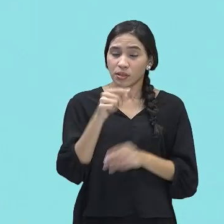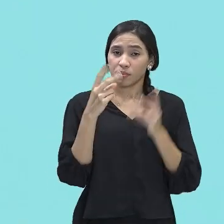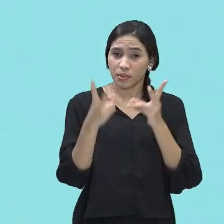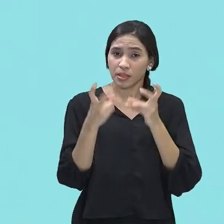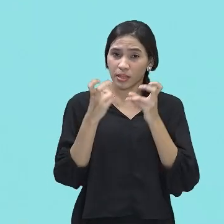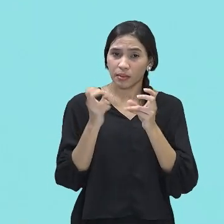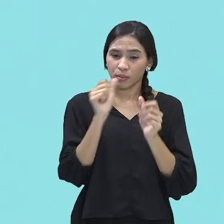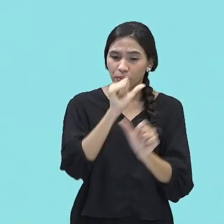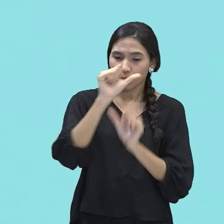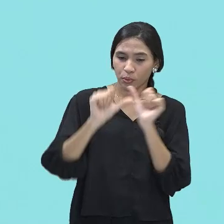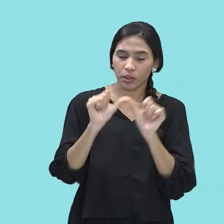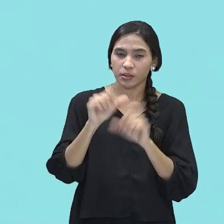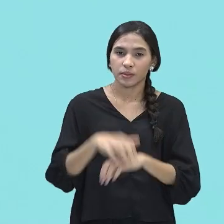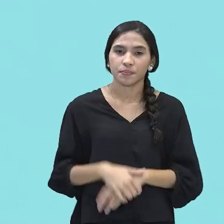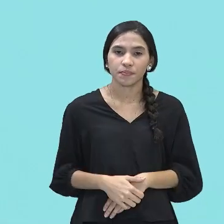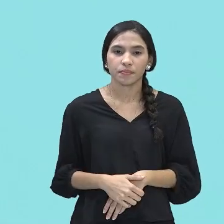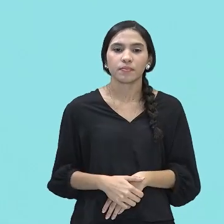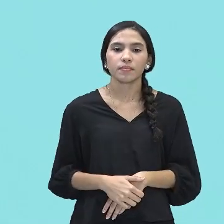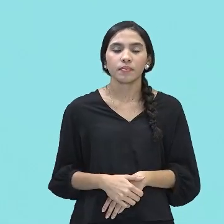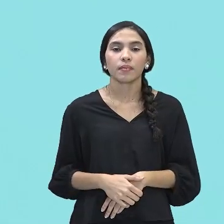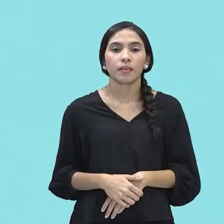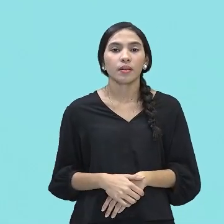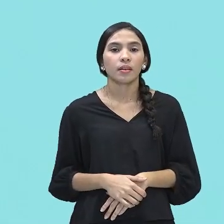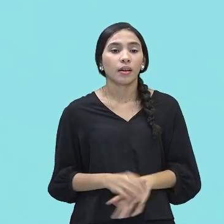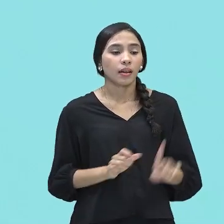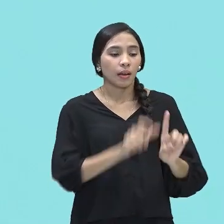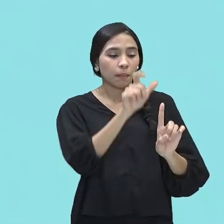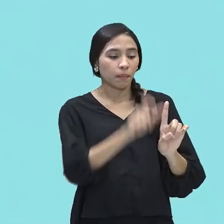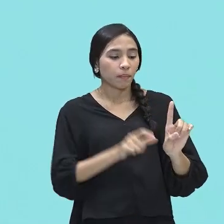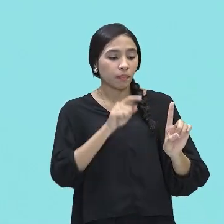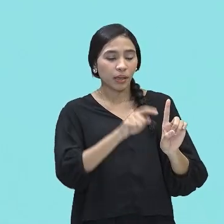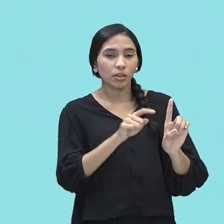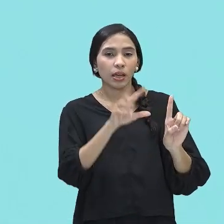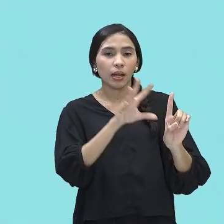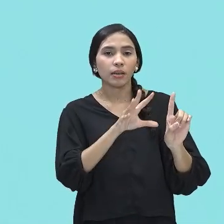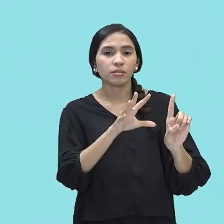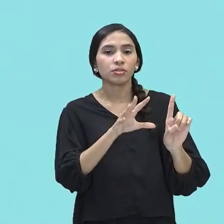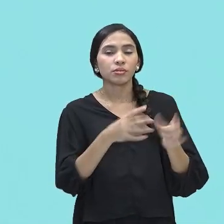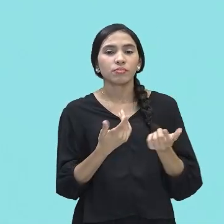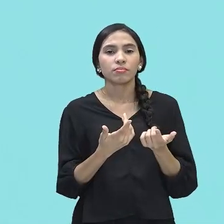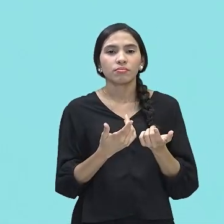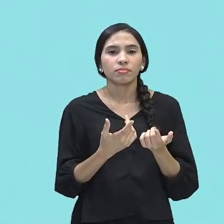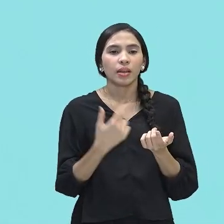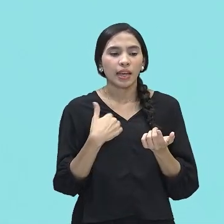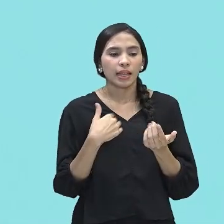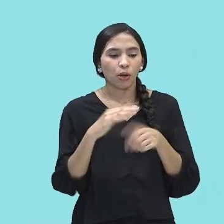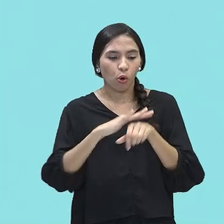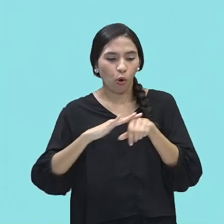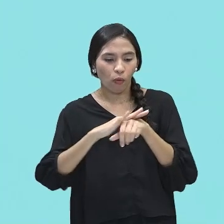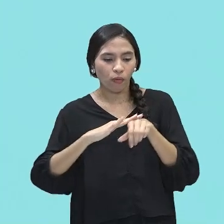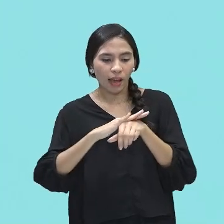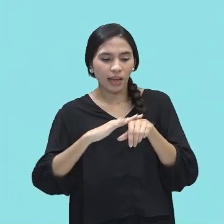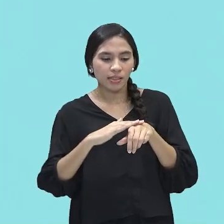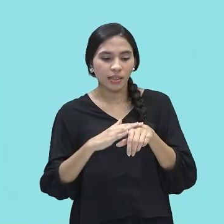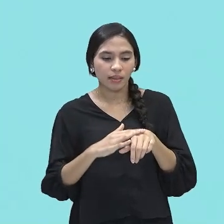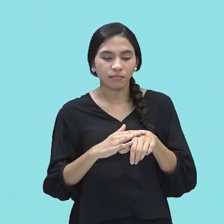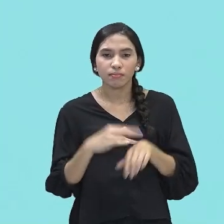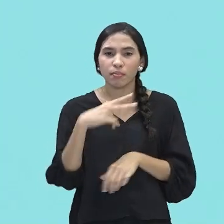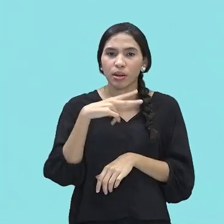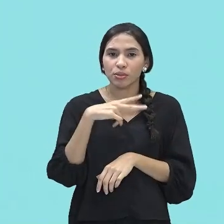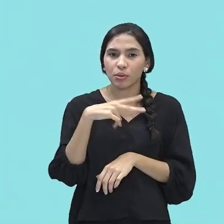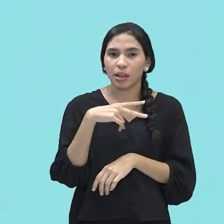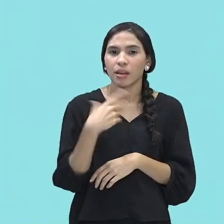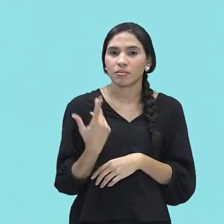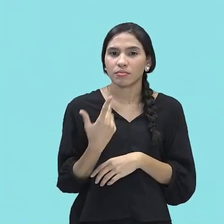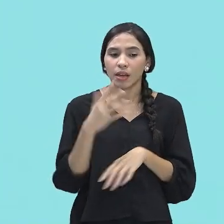a troca? E aí a personagem, né, ela fala algo com ela mesma, dizendo que ela vai passar por isso. Então, essa